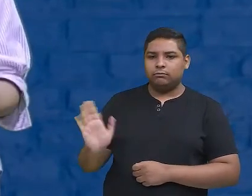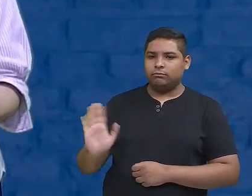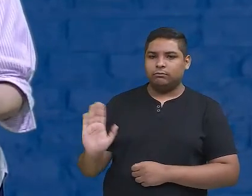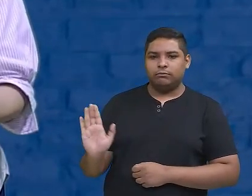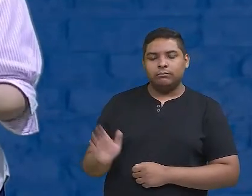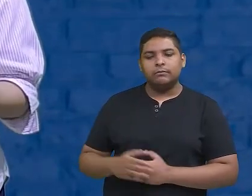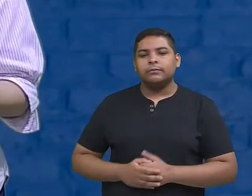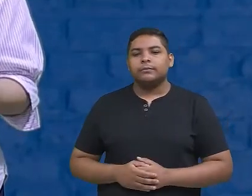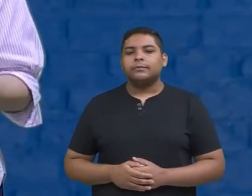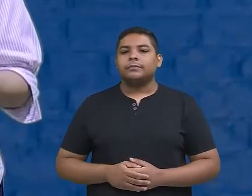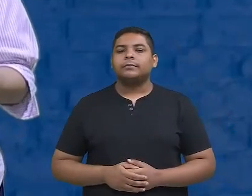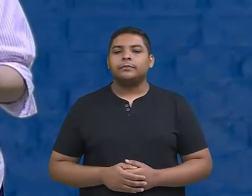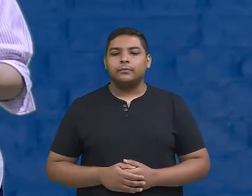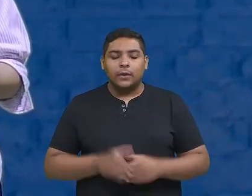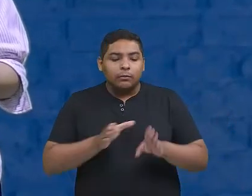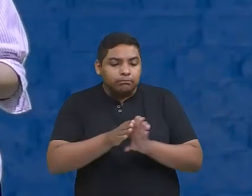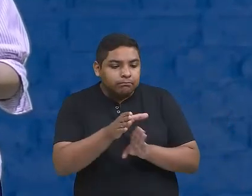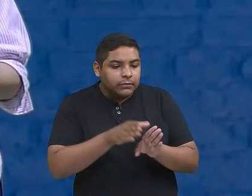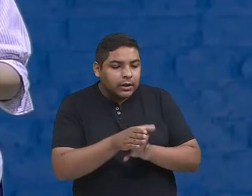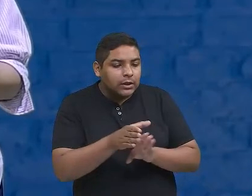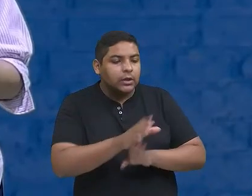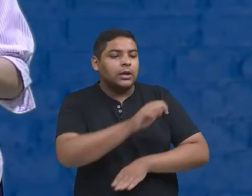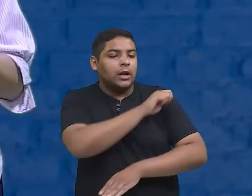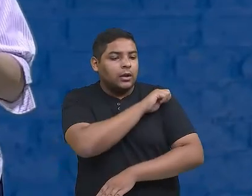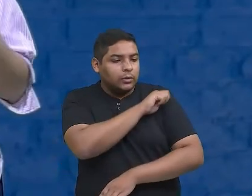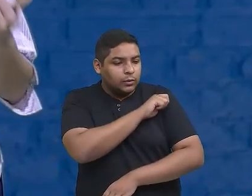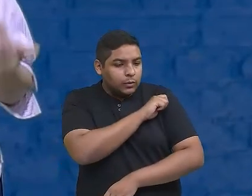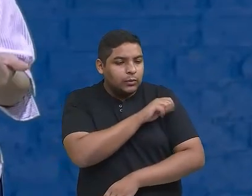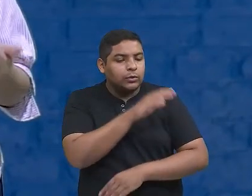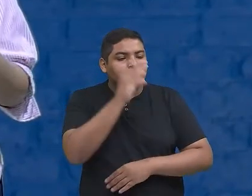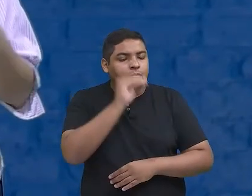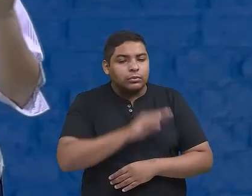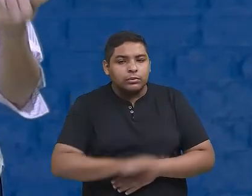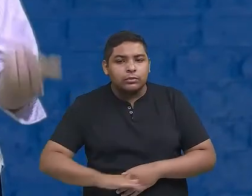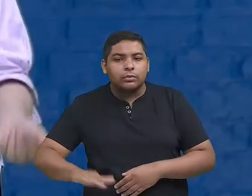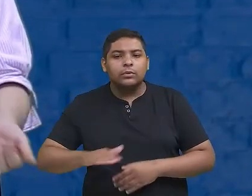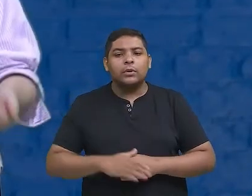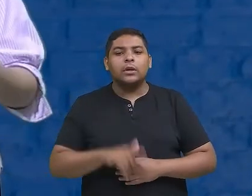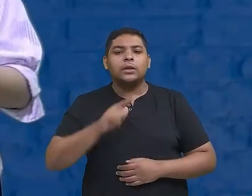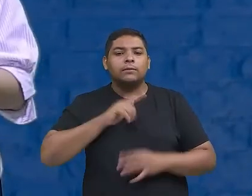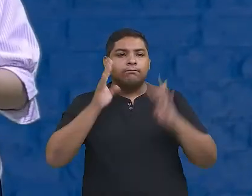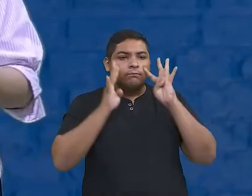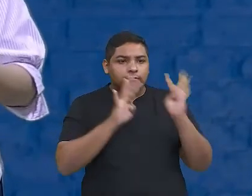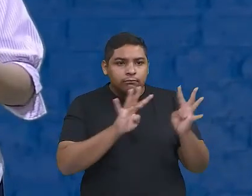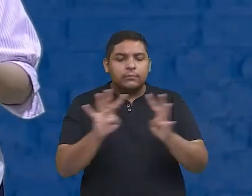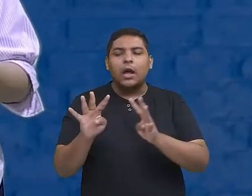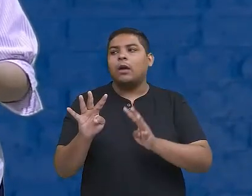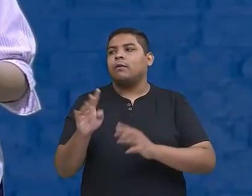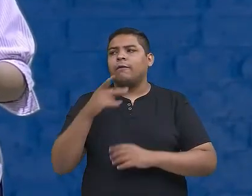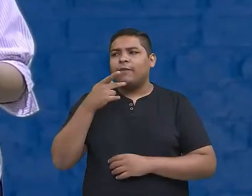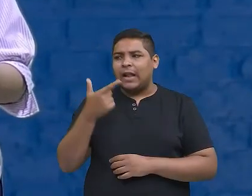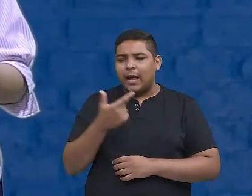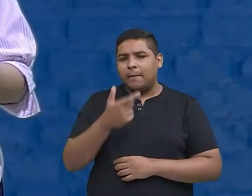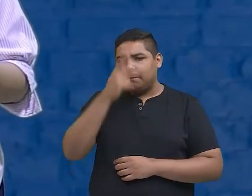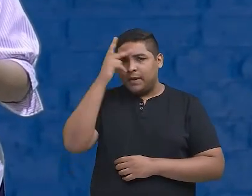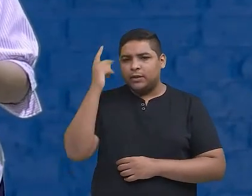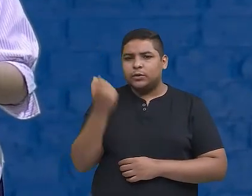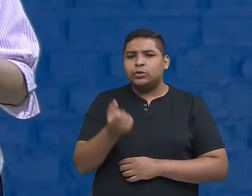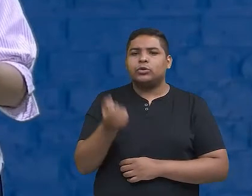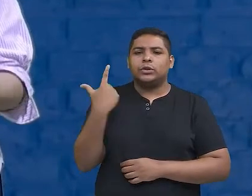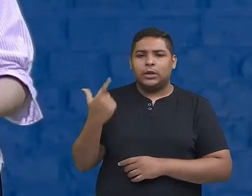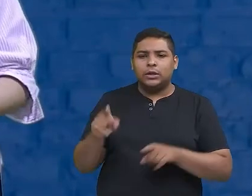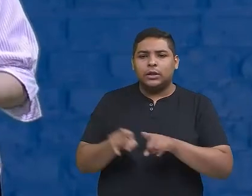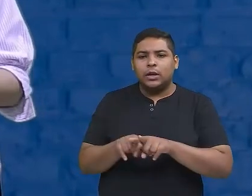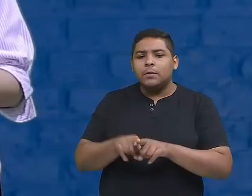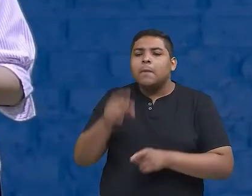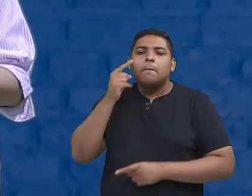e aquela aluna, antes de chegar na escola, ter atenção, não fale com estranho, não aceite bombom de ninguém.